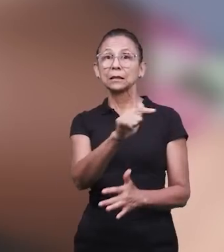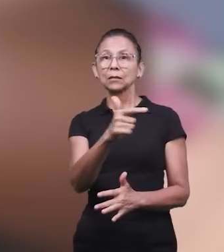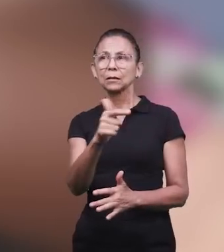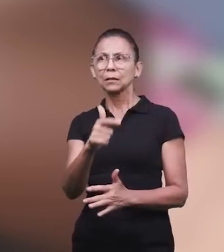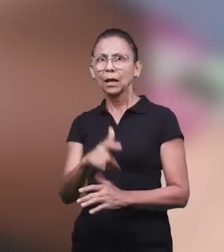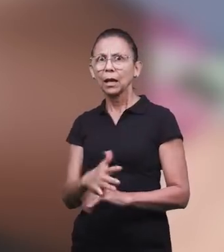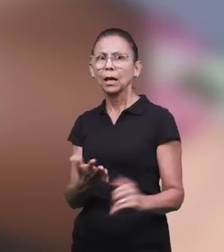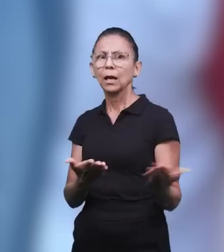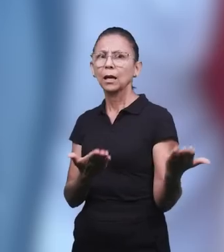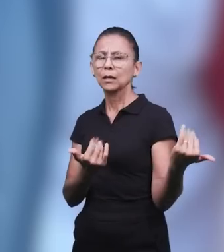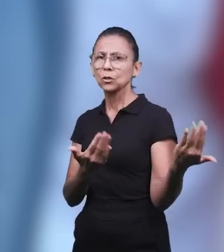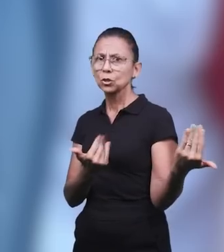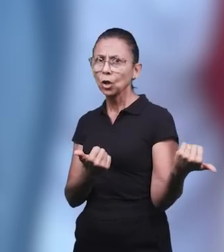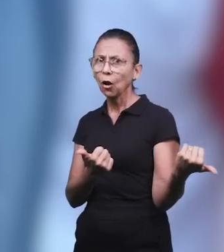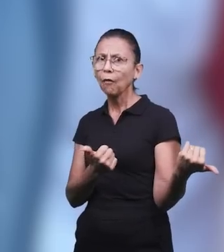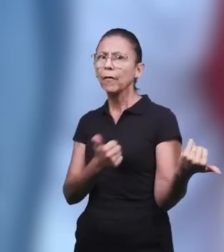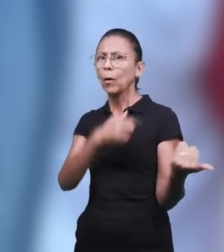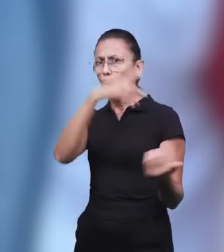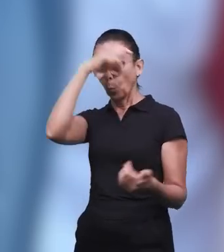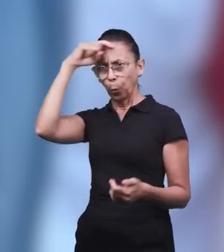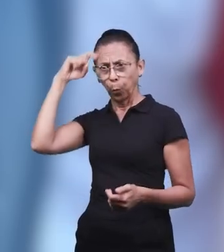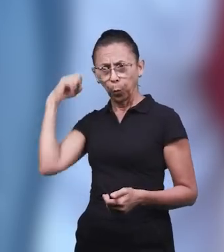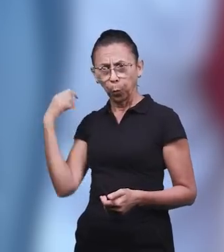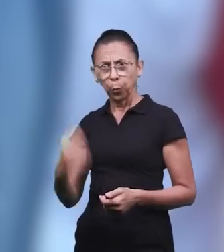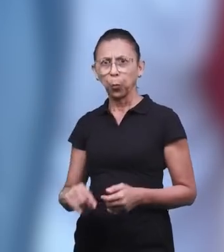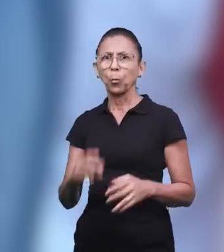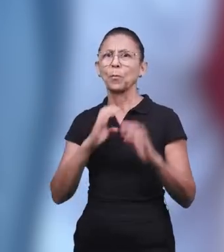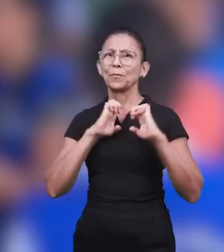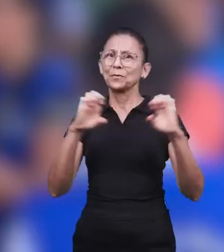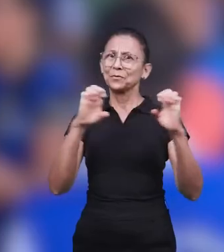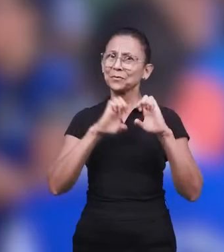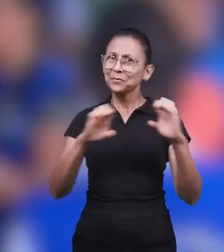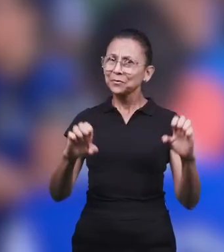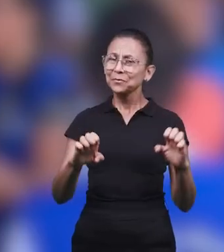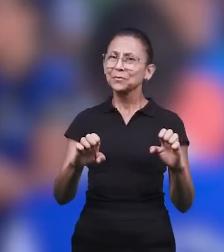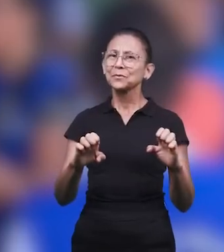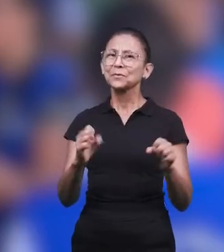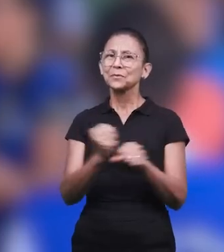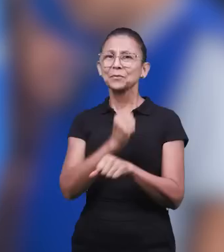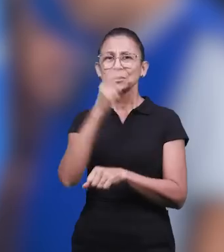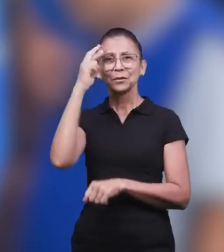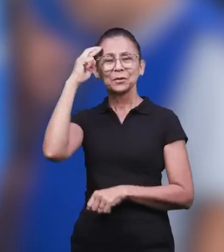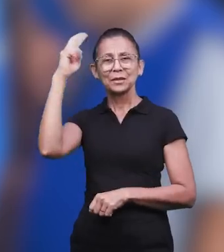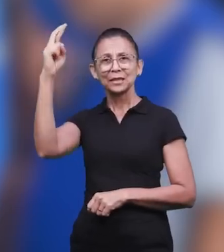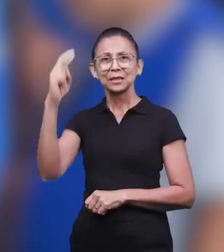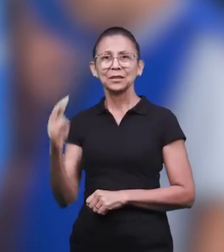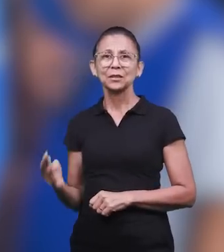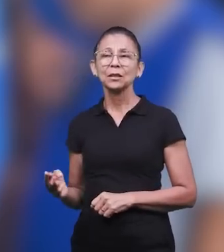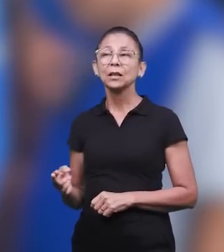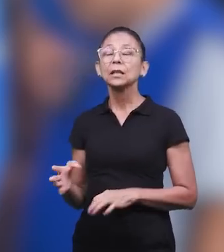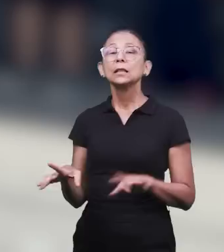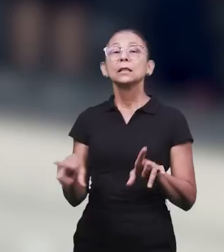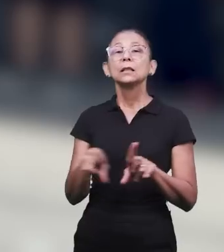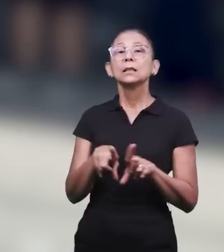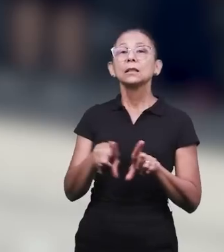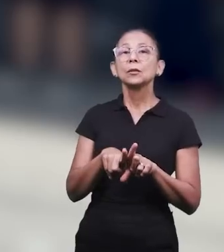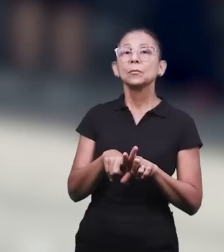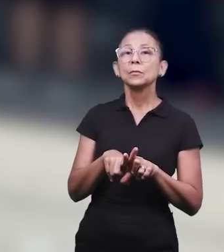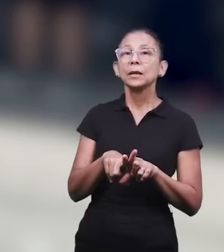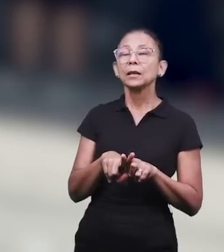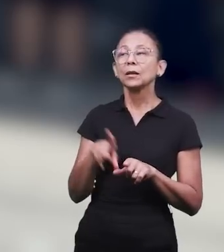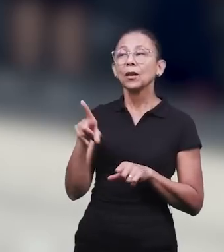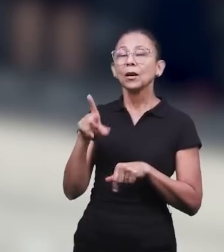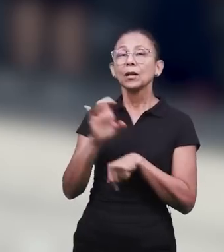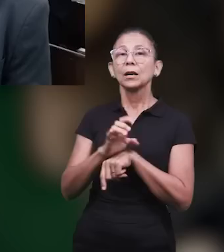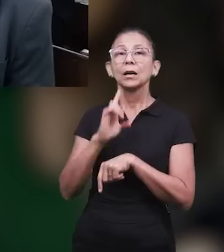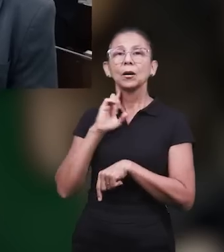Fronteiras. Os nossos jovens trabalhando para o Senhor, que bênção! Também houve uma edição do Evangelho Sem Fronteiras em Januária,